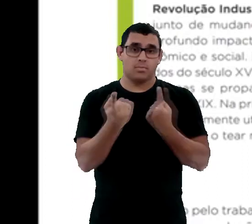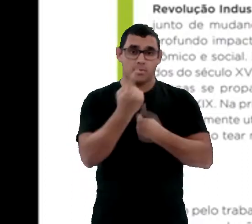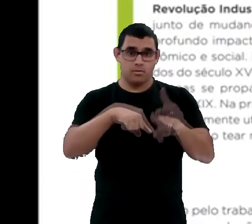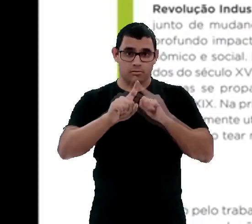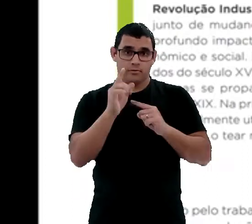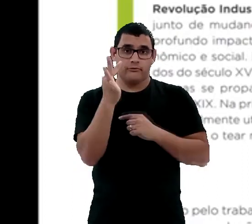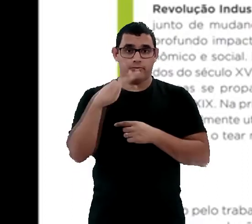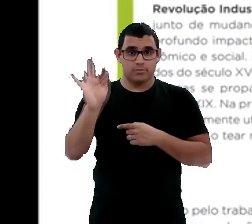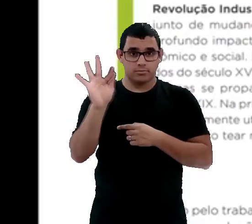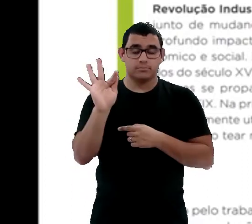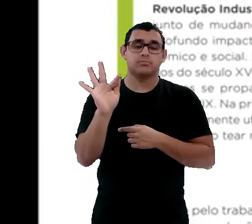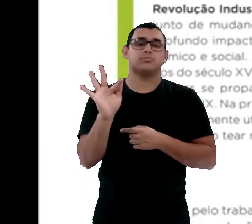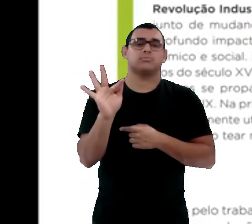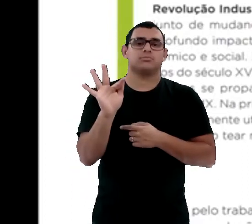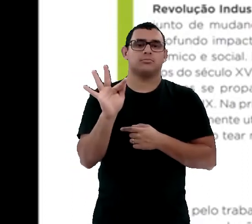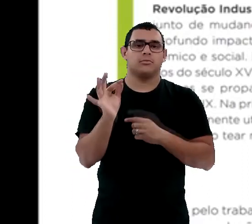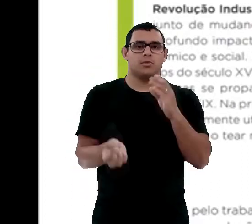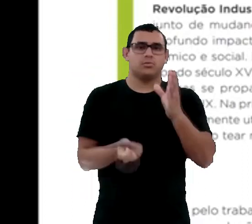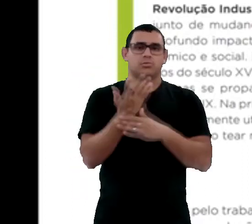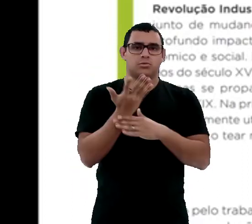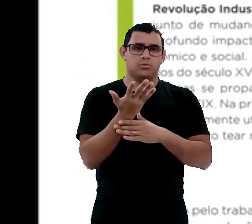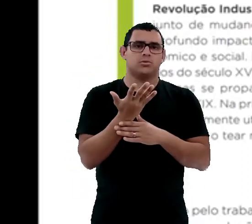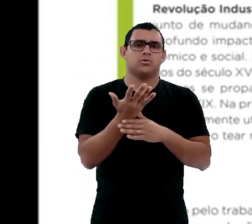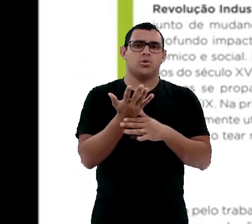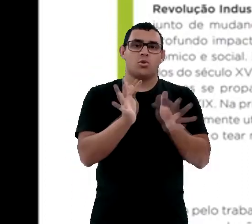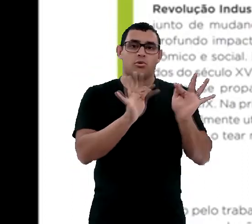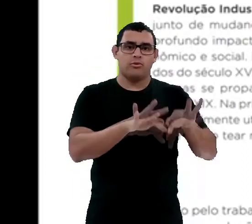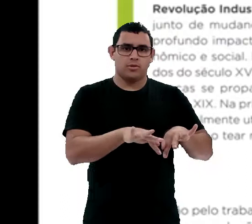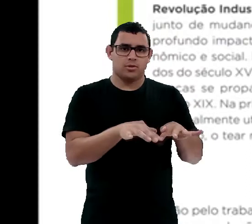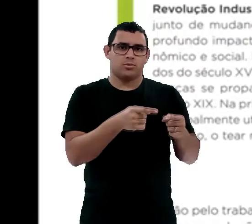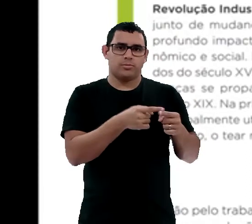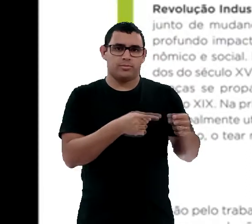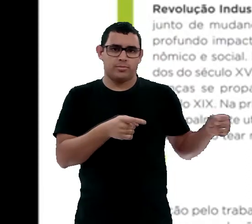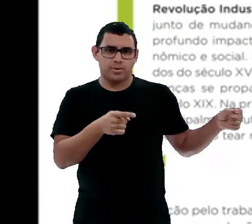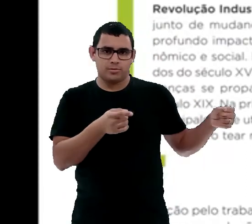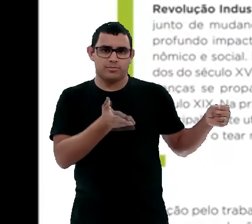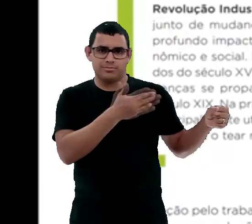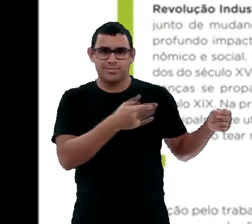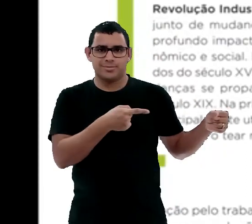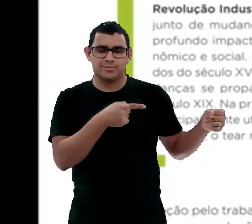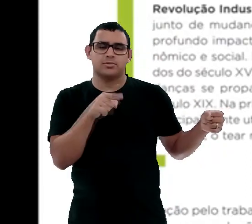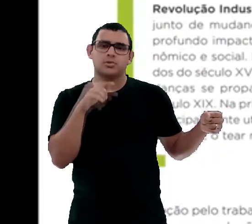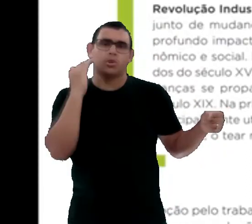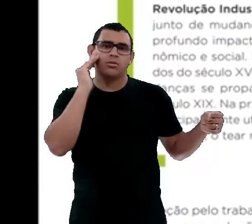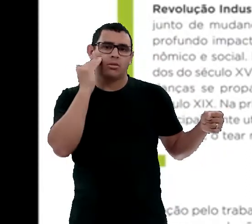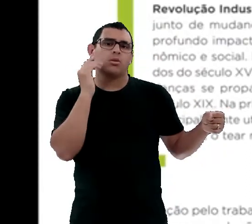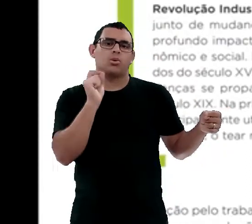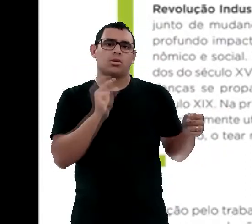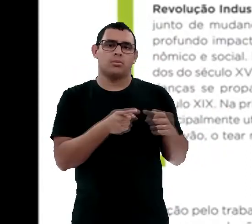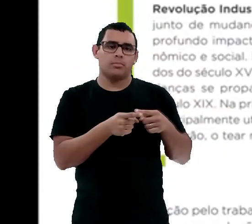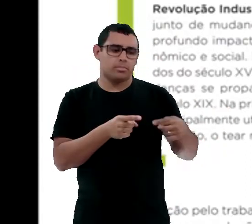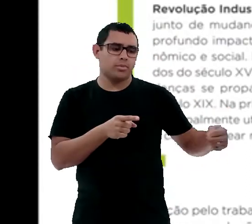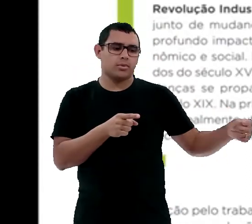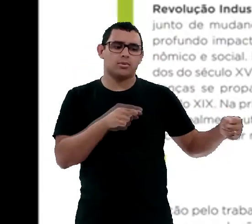sua expansão. Já a Revolução Francesa, que marcou o fim do antigo regime, como o antigo regime nós